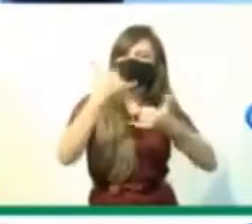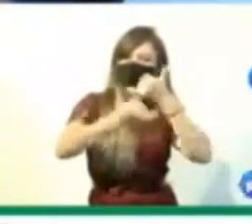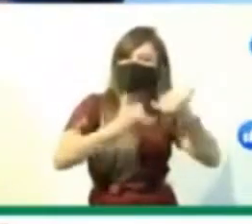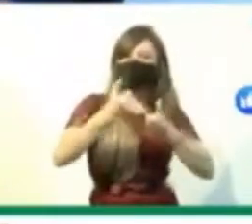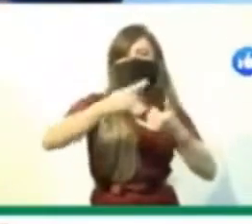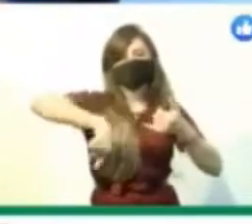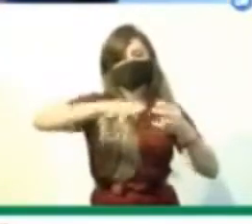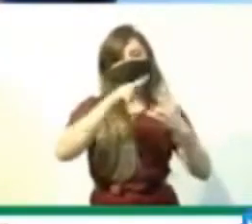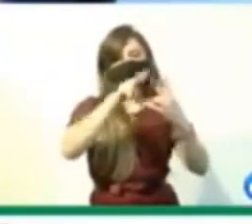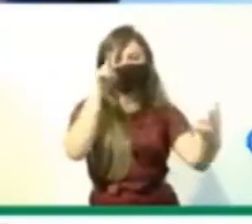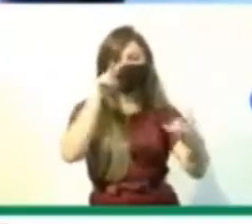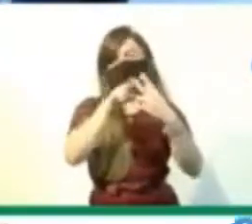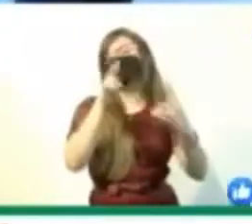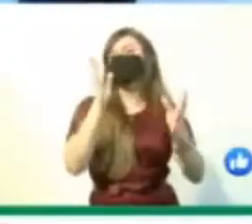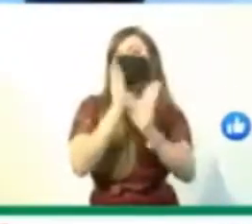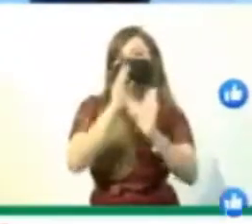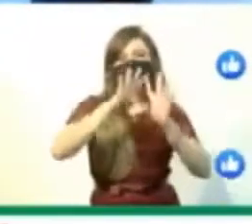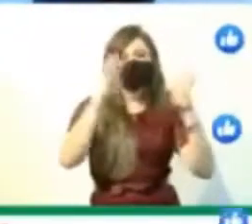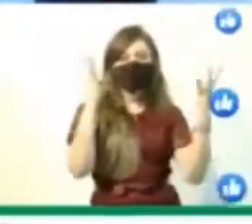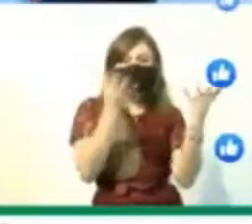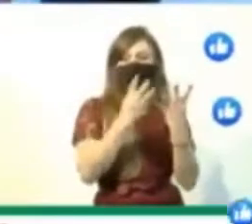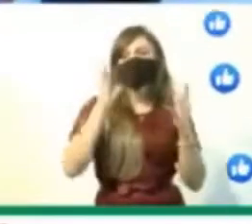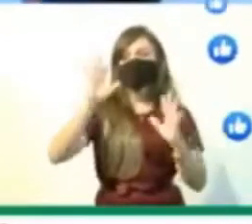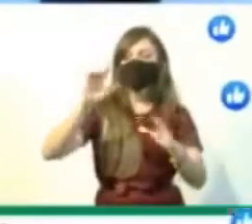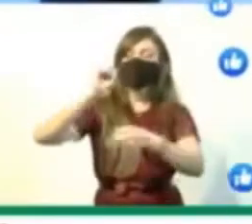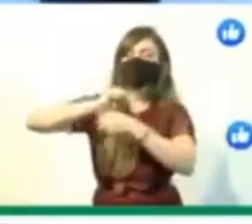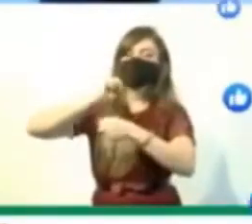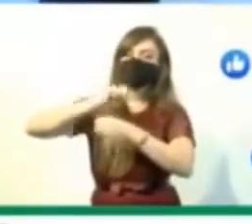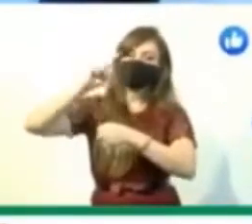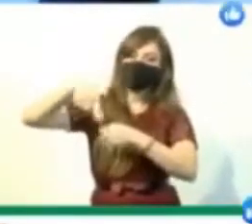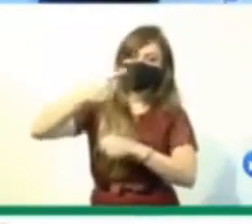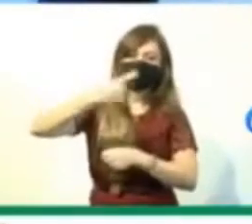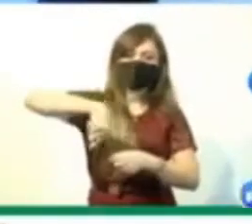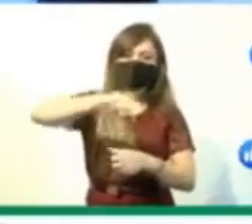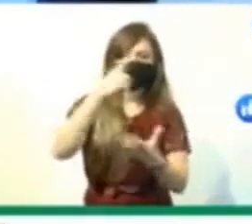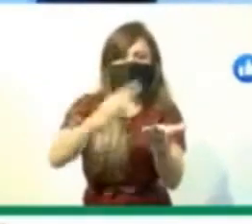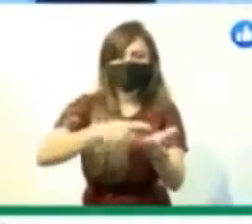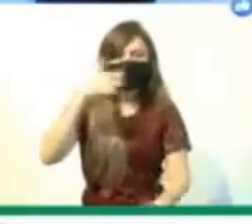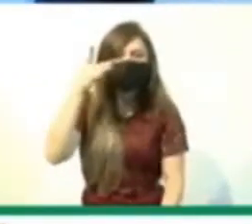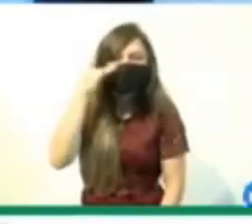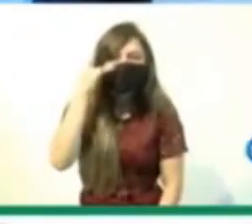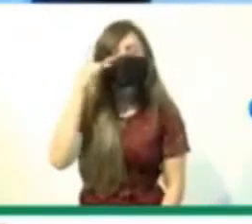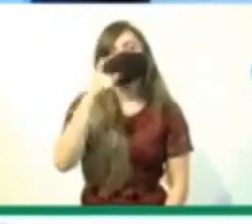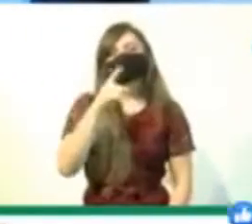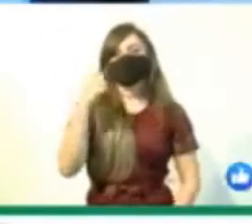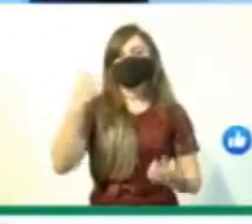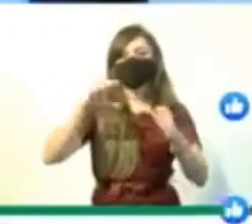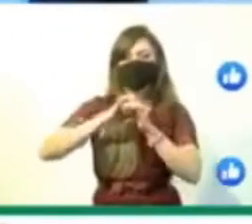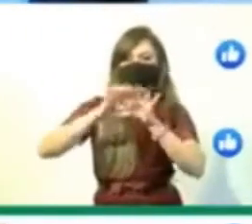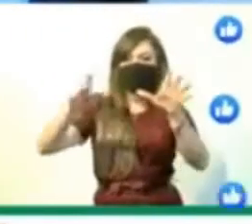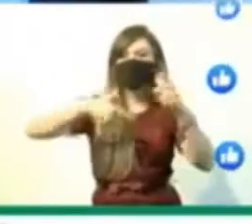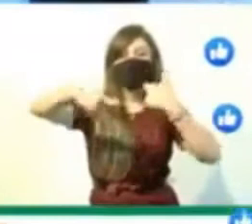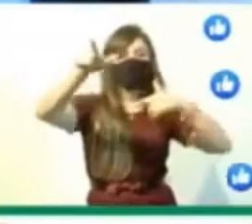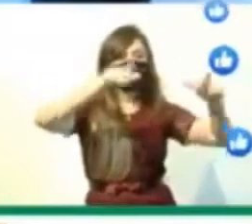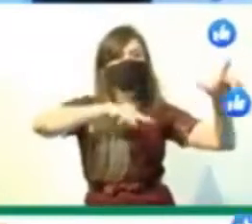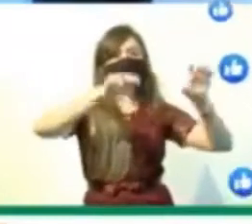entrega virtual por conta da pandemia, mas em breve quero estar aí com você para que a gente possa também entregar e anunciar